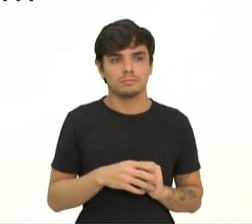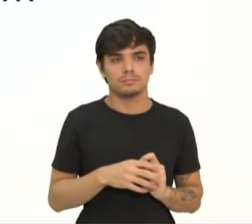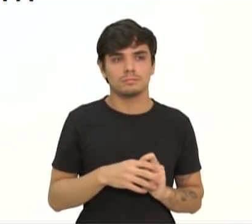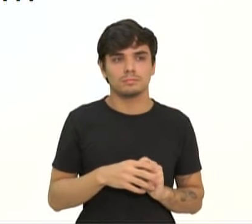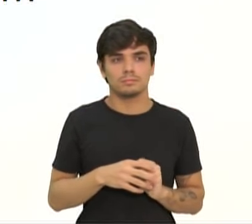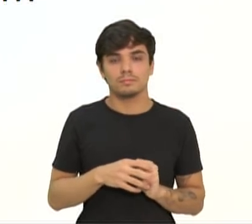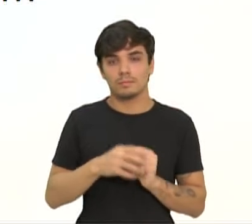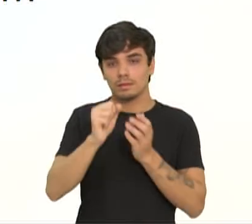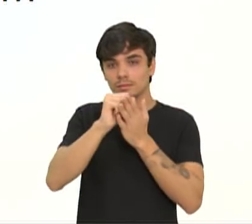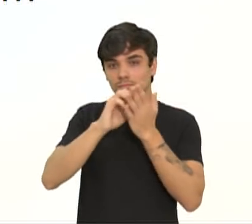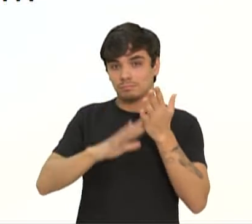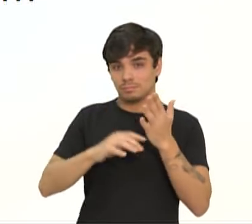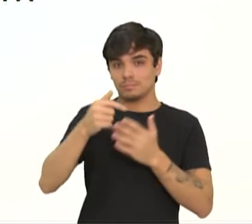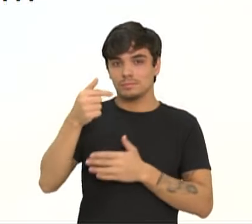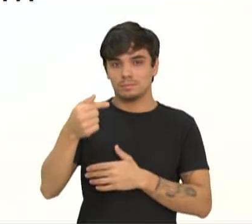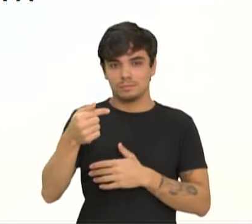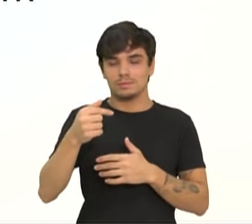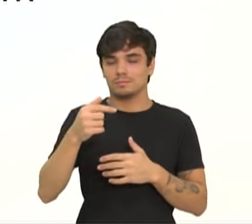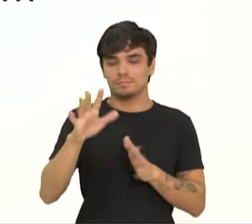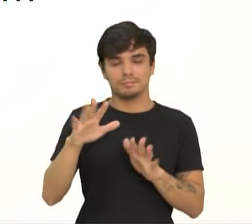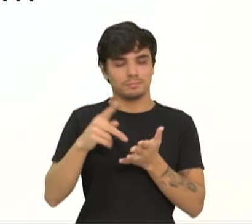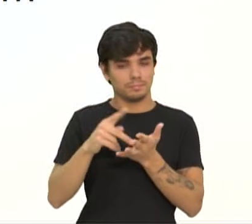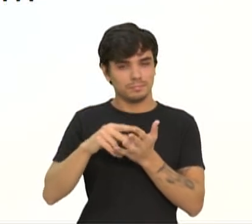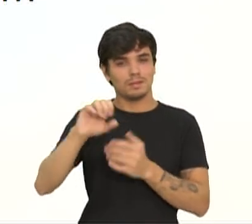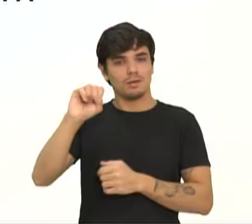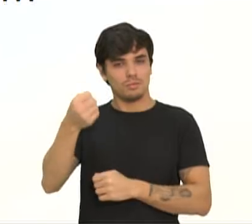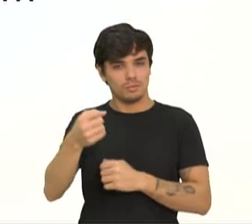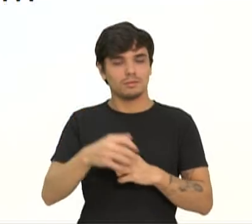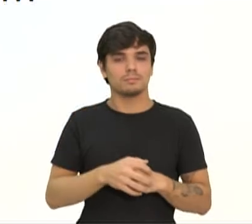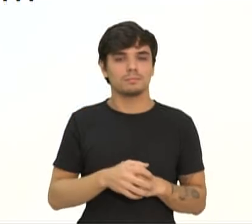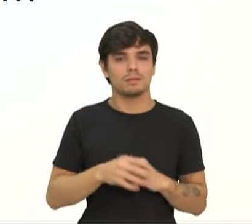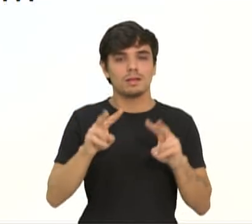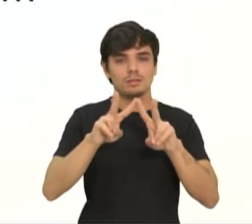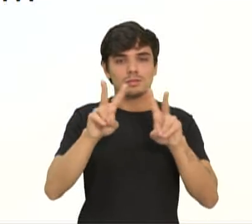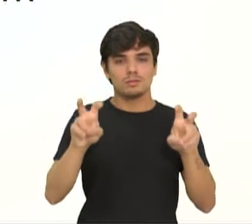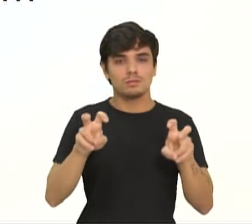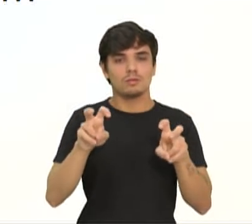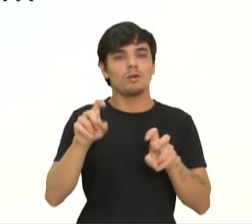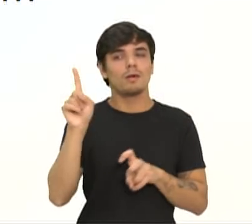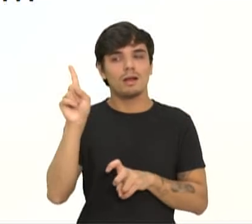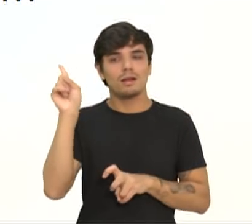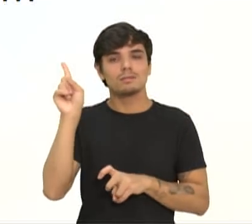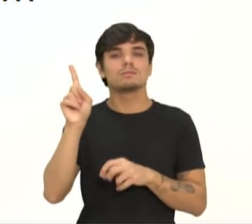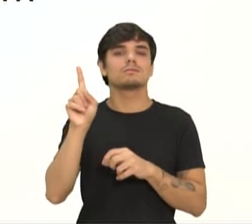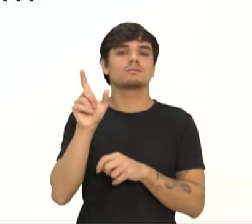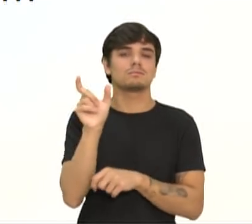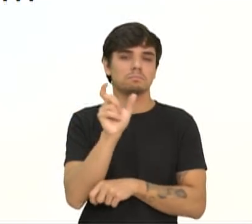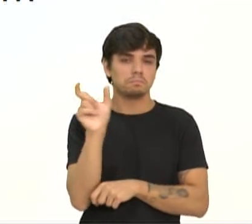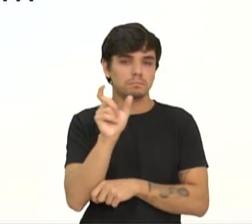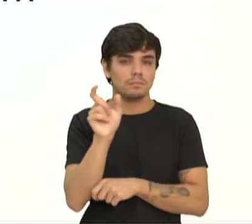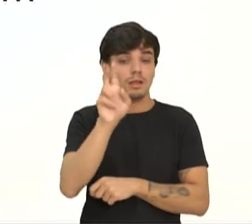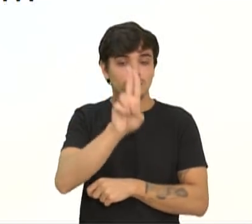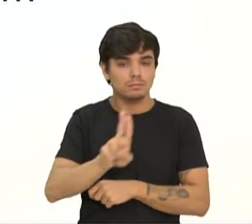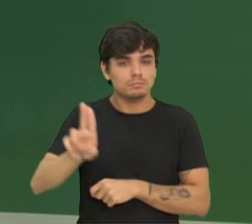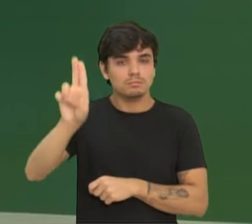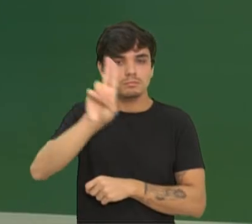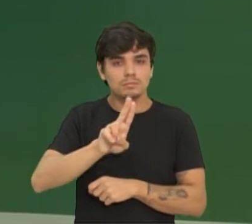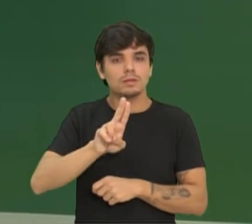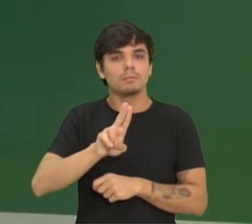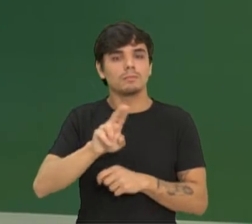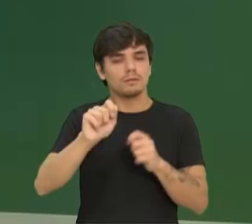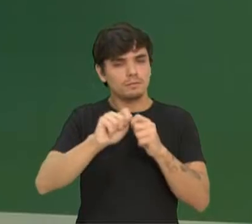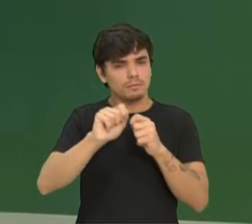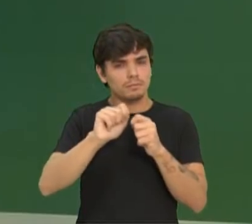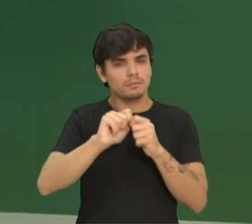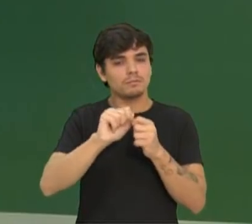7, na verdade exercício de número 8, hein? Sobre ainda essas palavras, ainda utilizaremos elas para